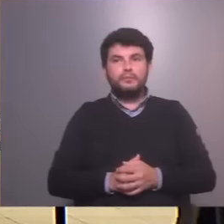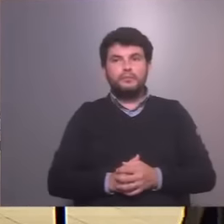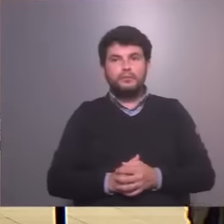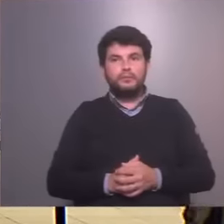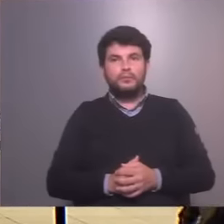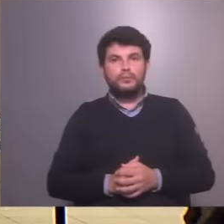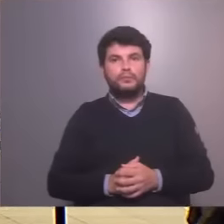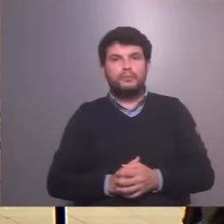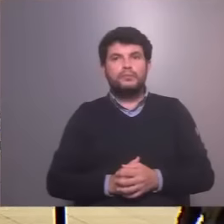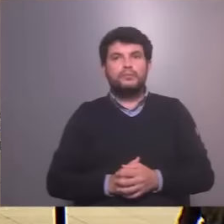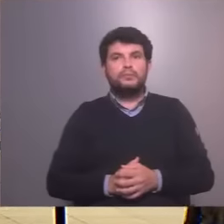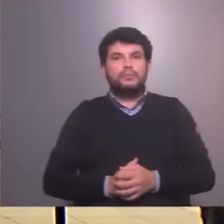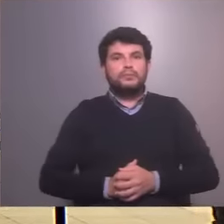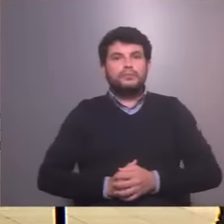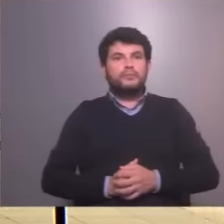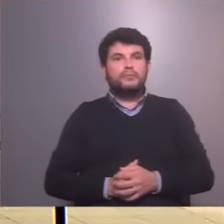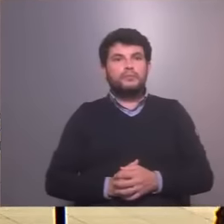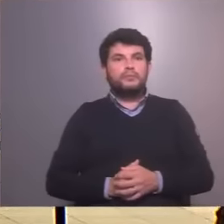puder, ponha-se de pé.